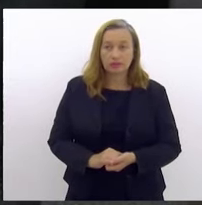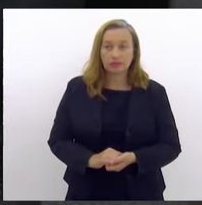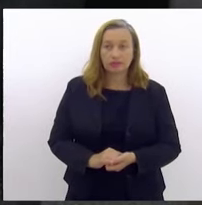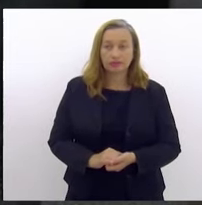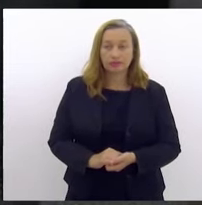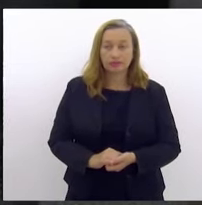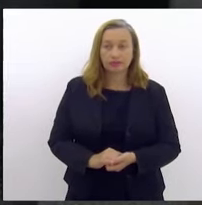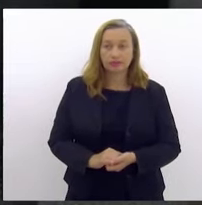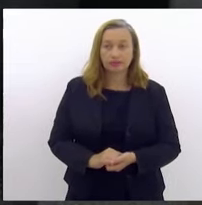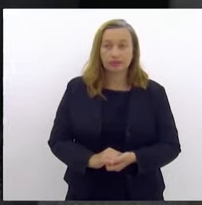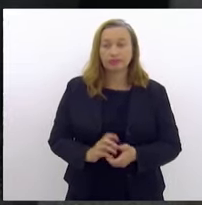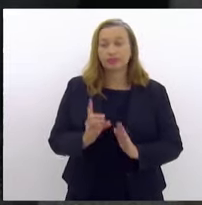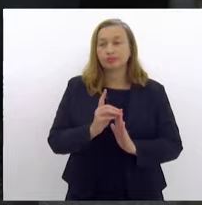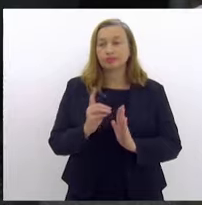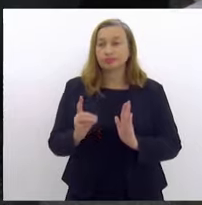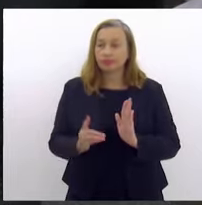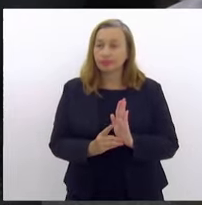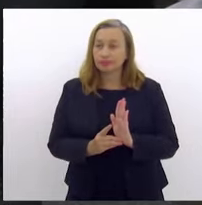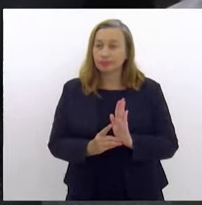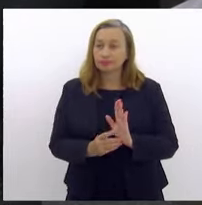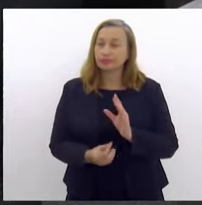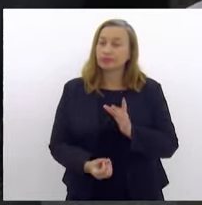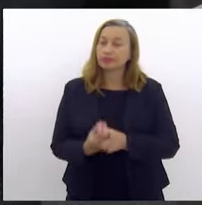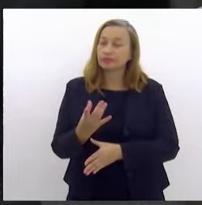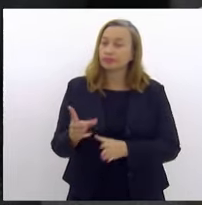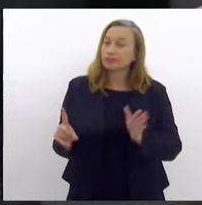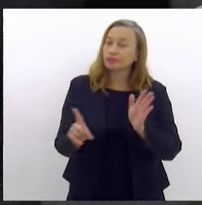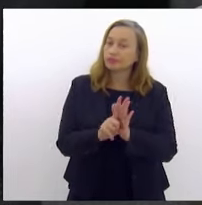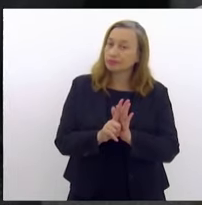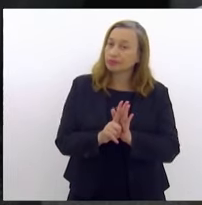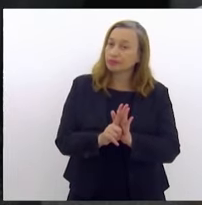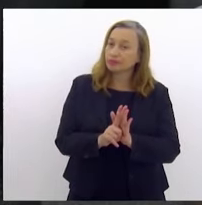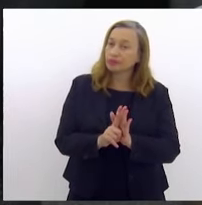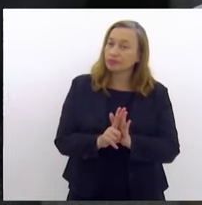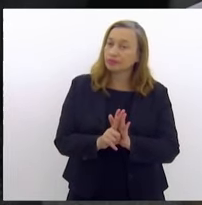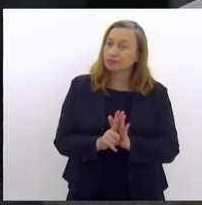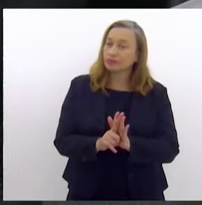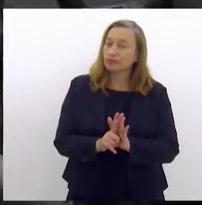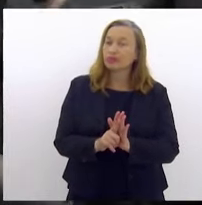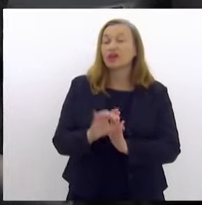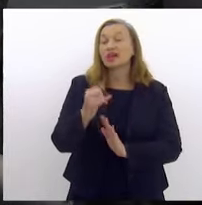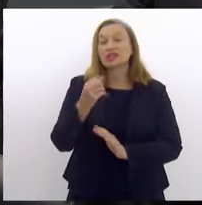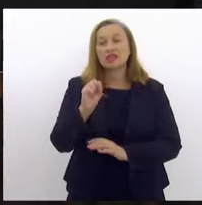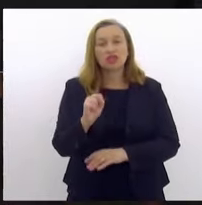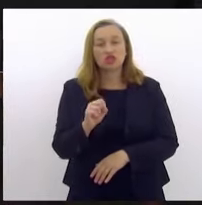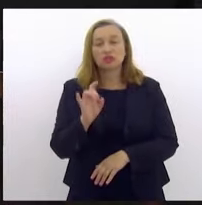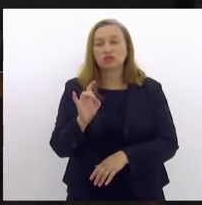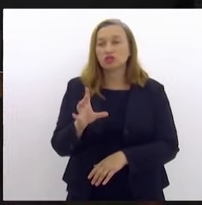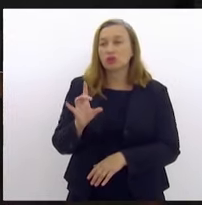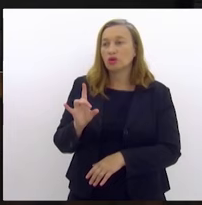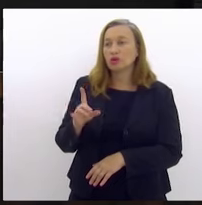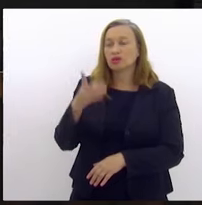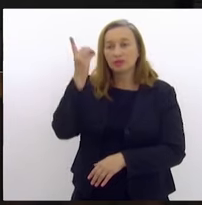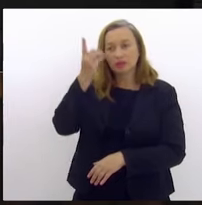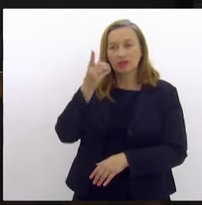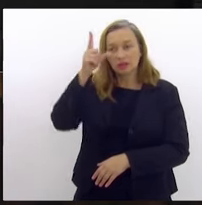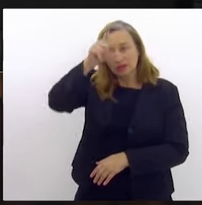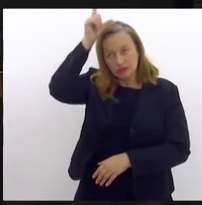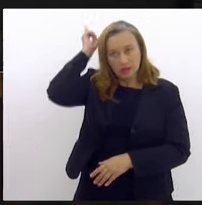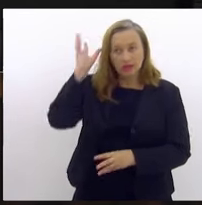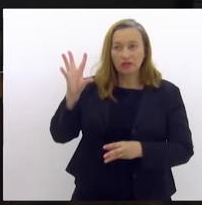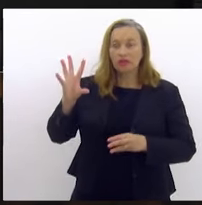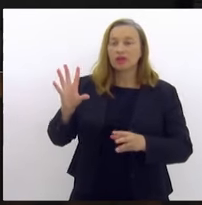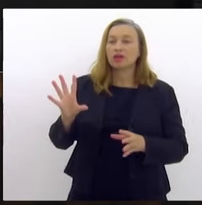E entre desses decretos, leis, ele... Serginho, deixa só o deputado Luiz Paulo